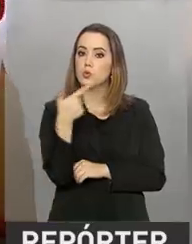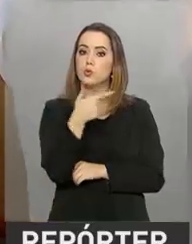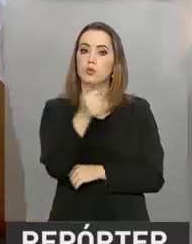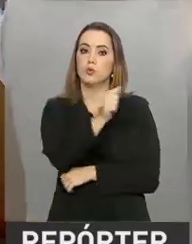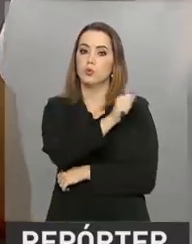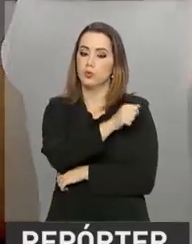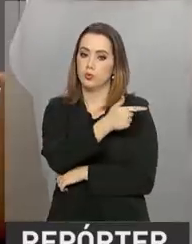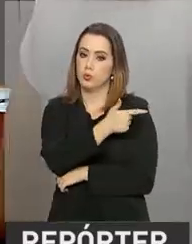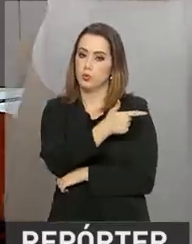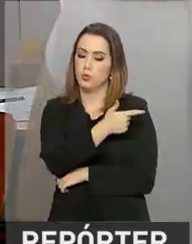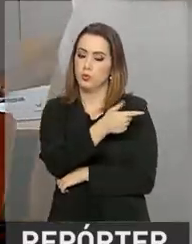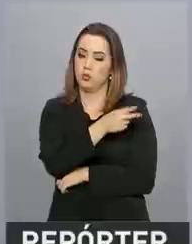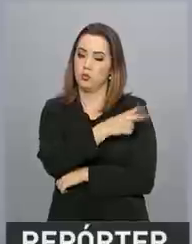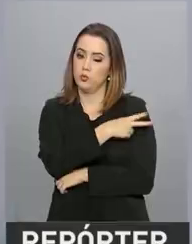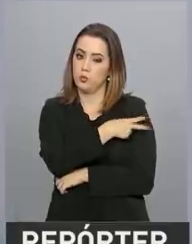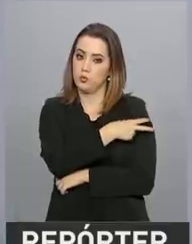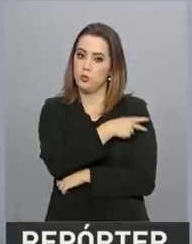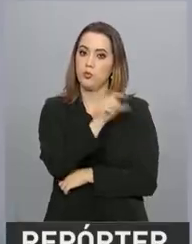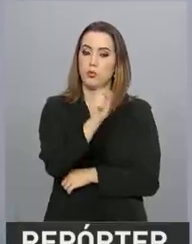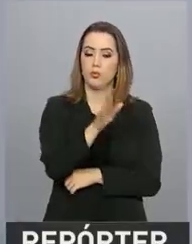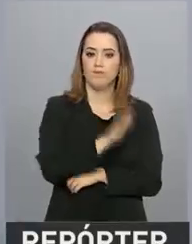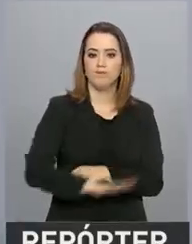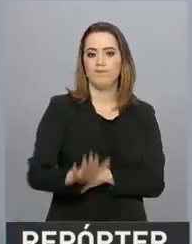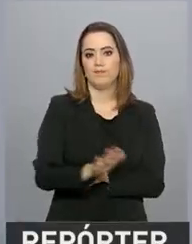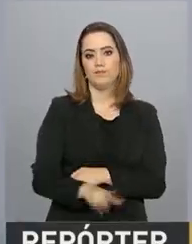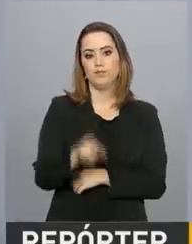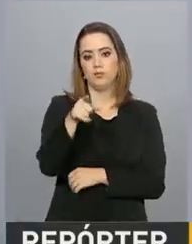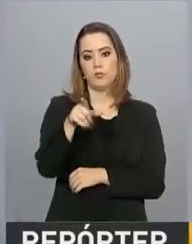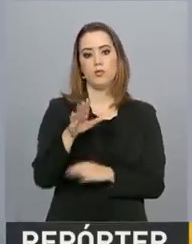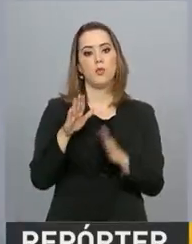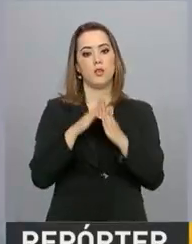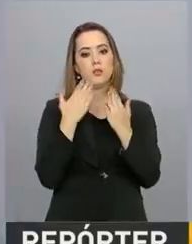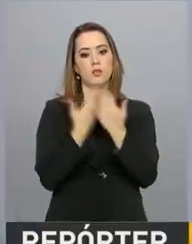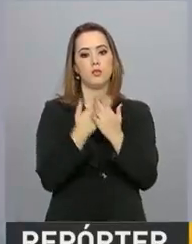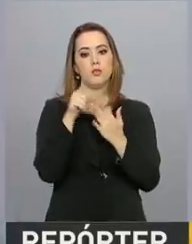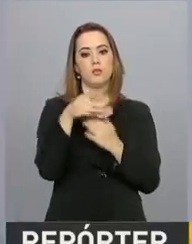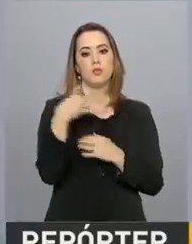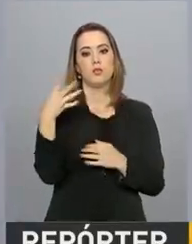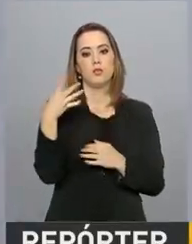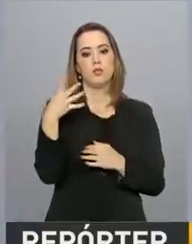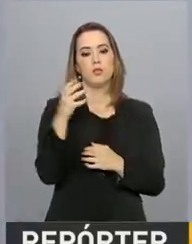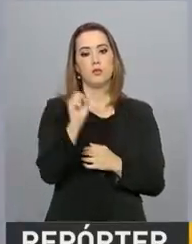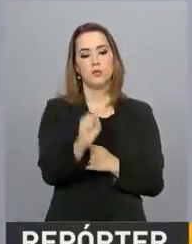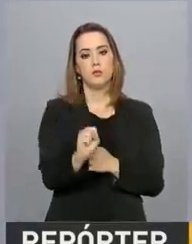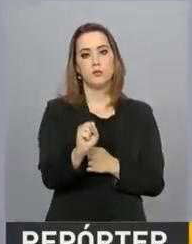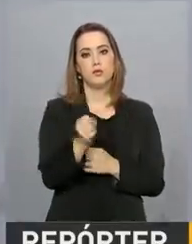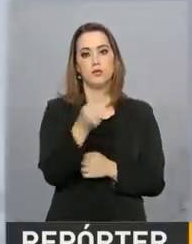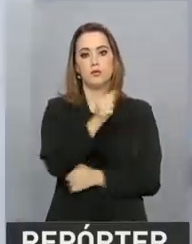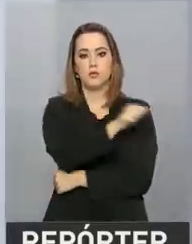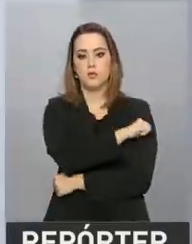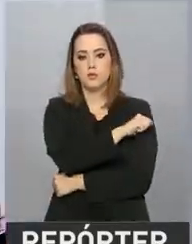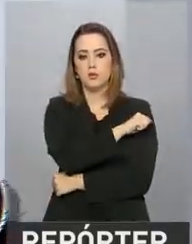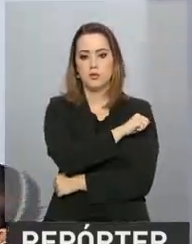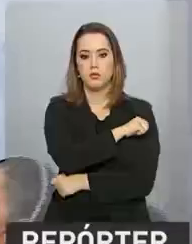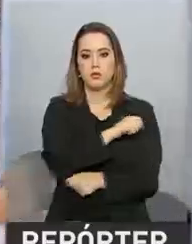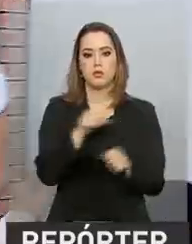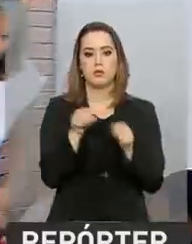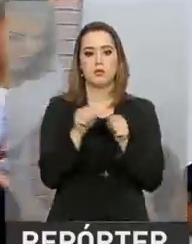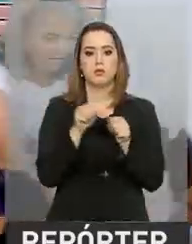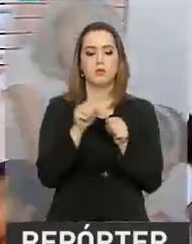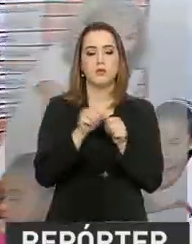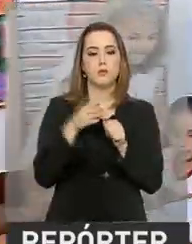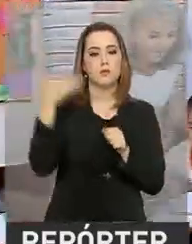e já serão avaliados aqui nessa escola classe em Brasília 48 alunos vão fazer a provinha